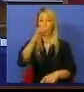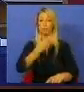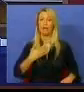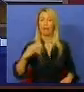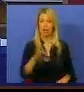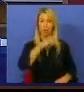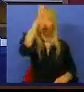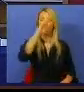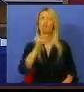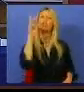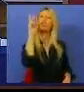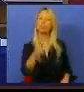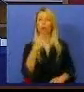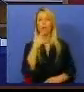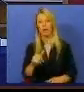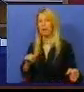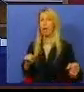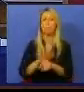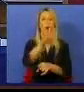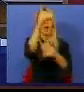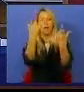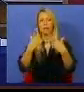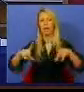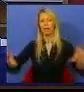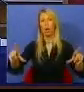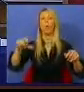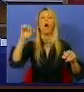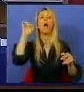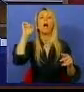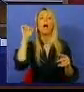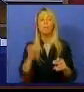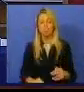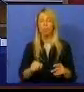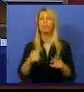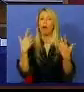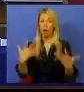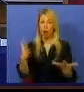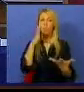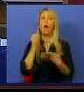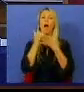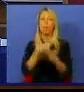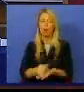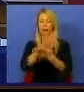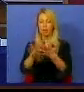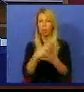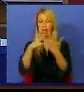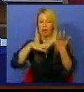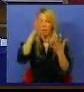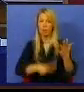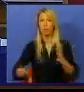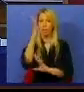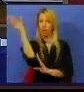passo a citar: o Mar da Língua está orçamentado e será apoiado pelo Plano Operacional da Cultura. As obras estão em